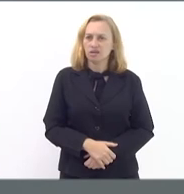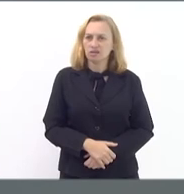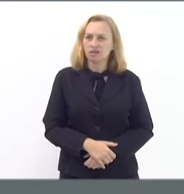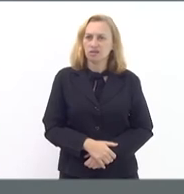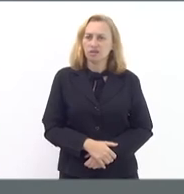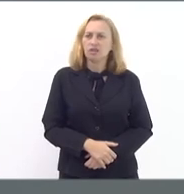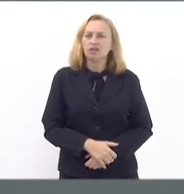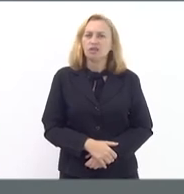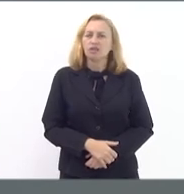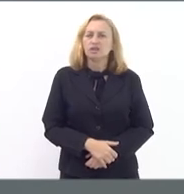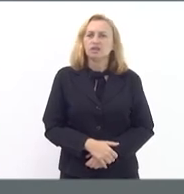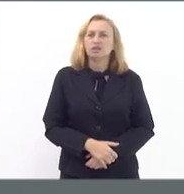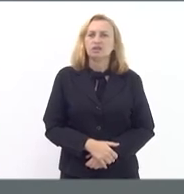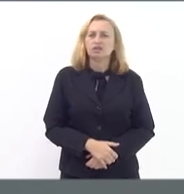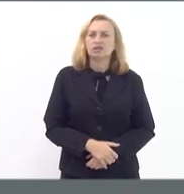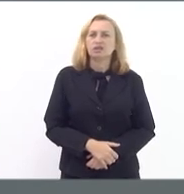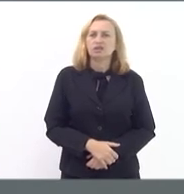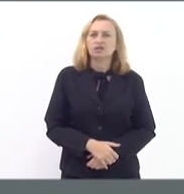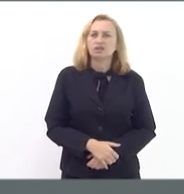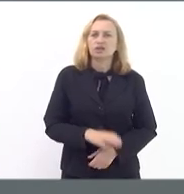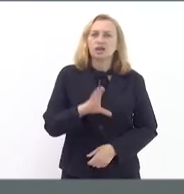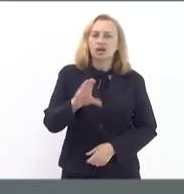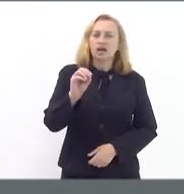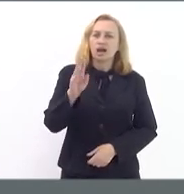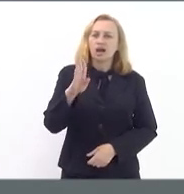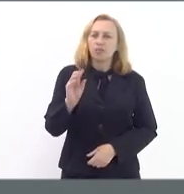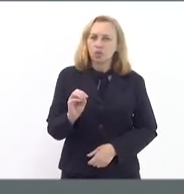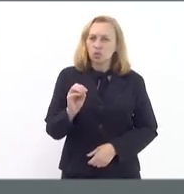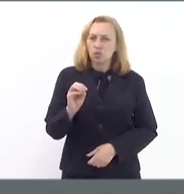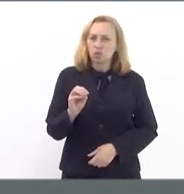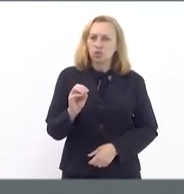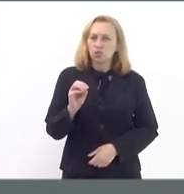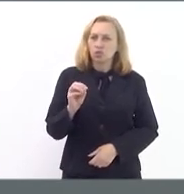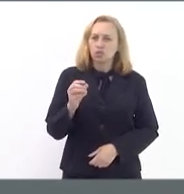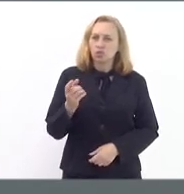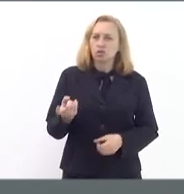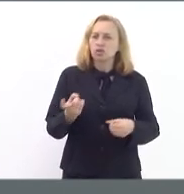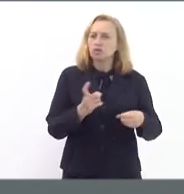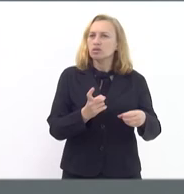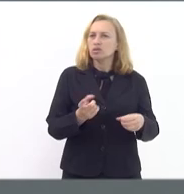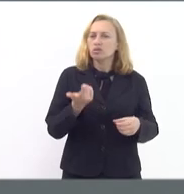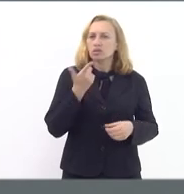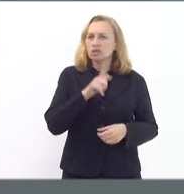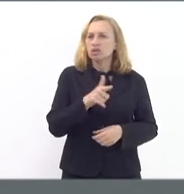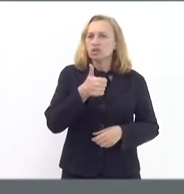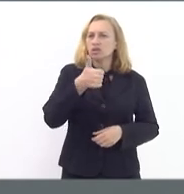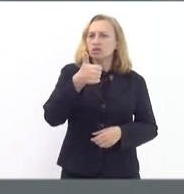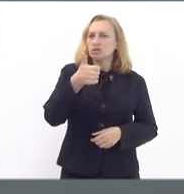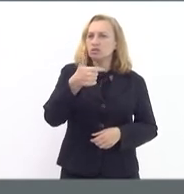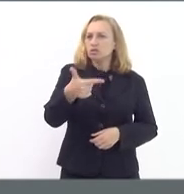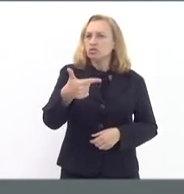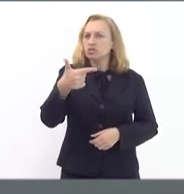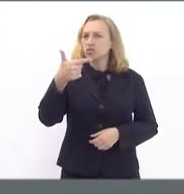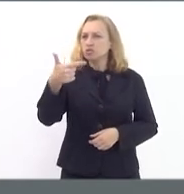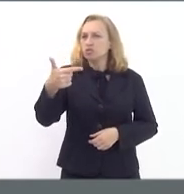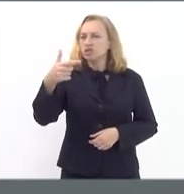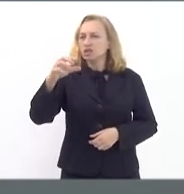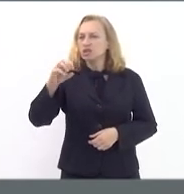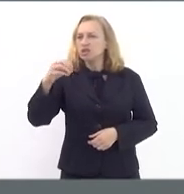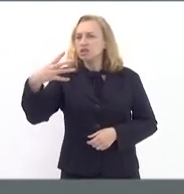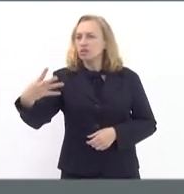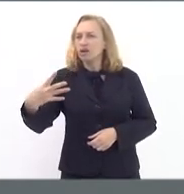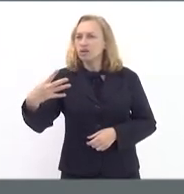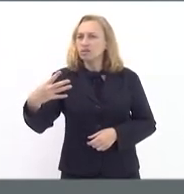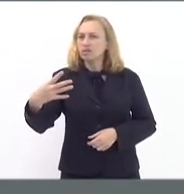Nossa recuperação de cargo de cabos elétricos da SuperVia 2204 vento de cabelos recuperados